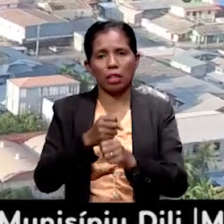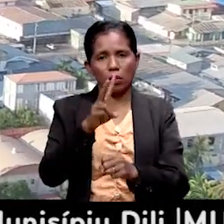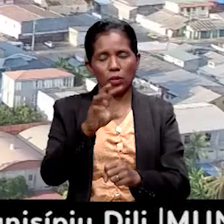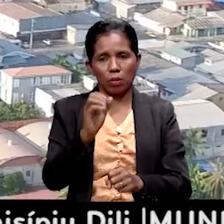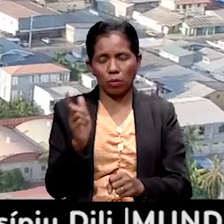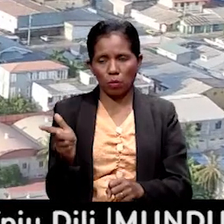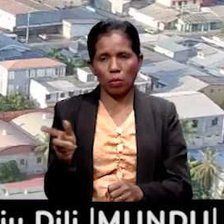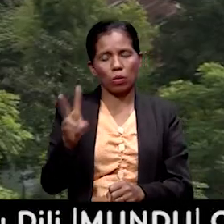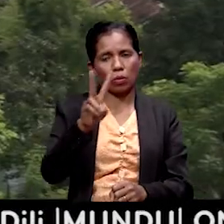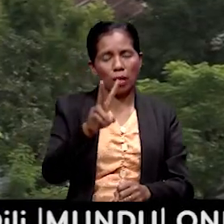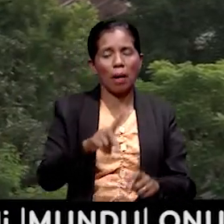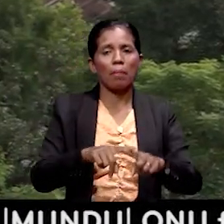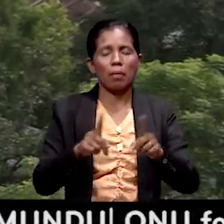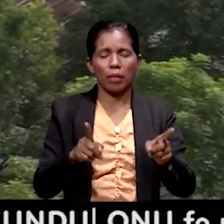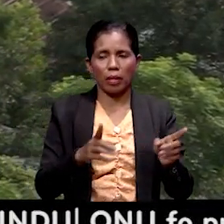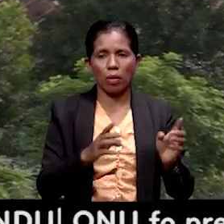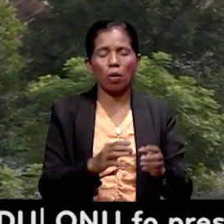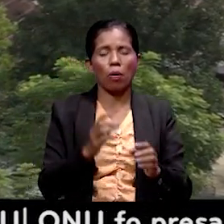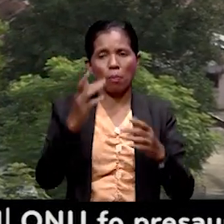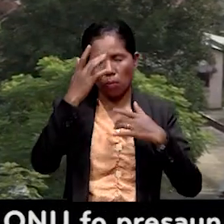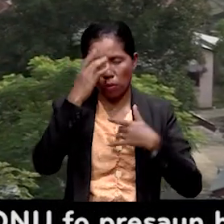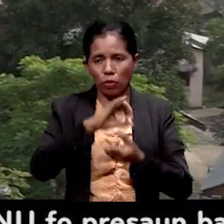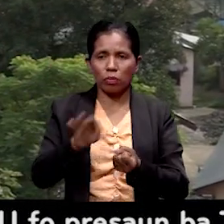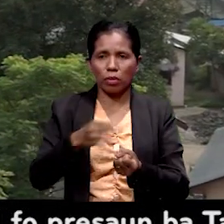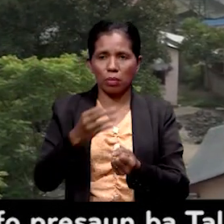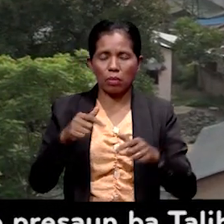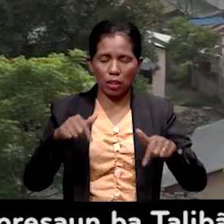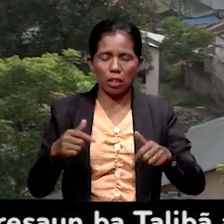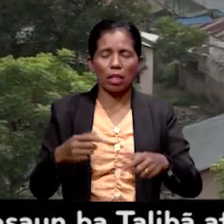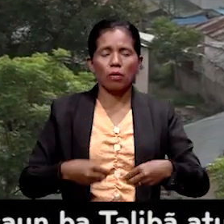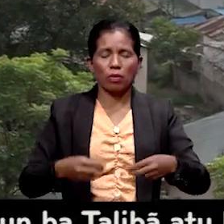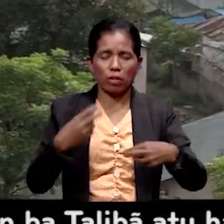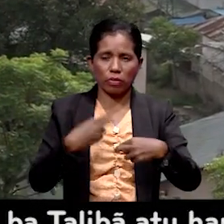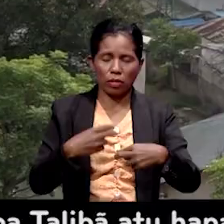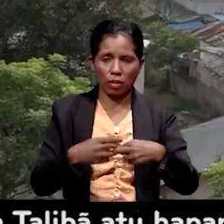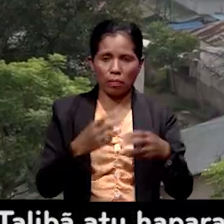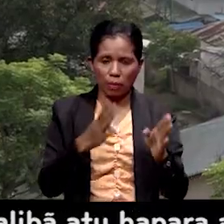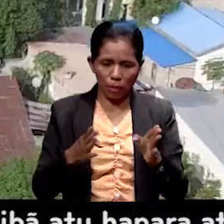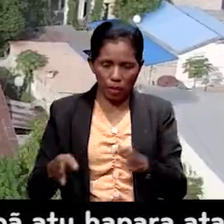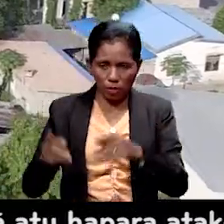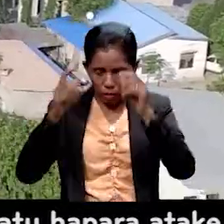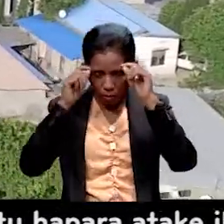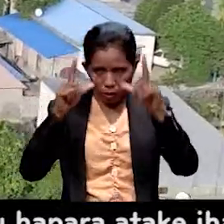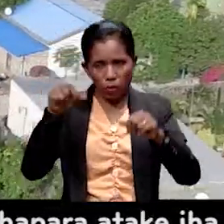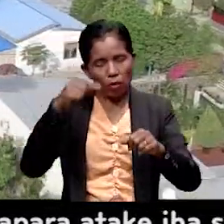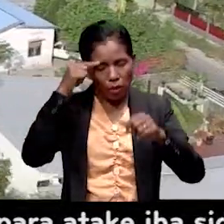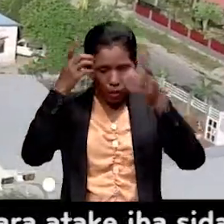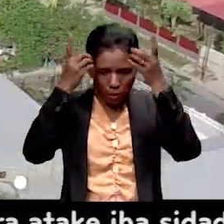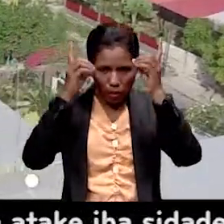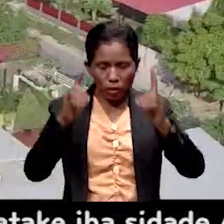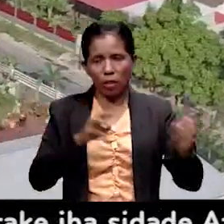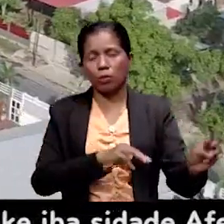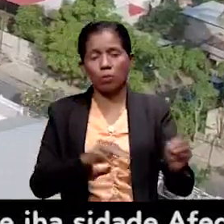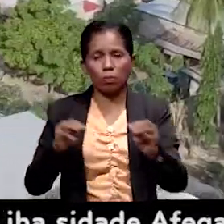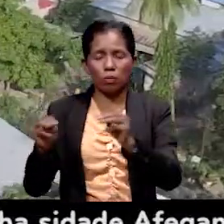resin rua. Maybe ho propagasaun COVID-19 iharai laran nebe difikulta preparasaun Timor Lestenian nune Governu desidi tan ho diadia